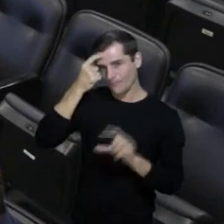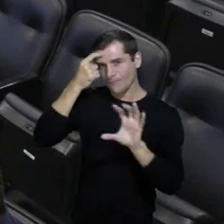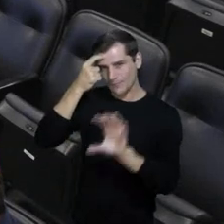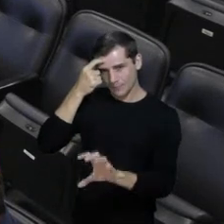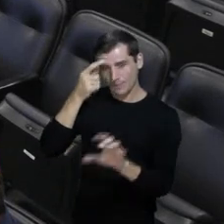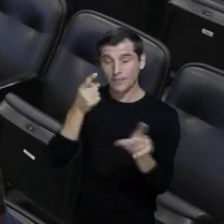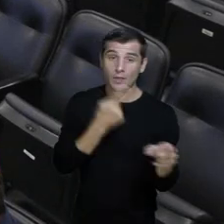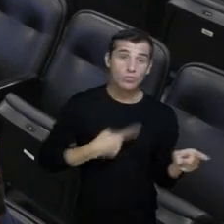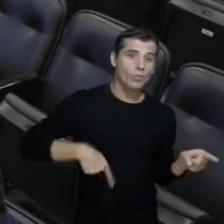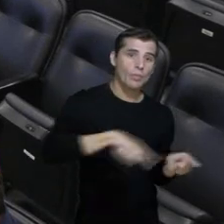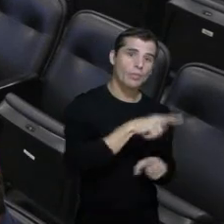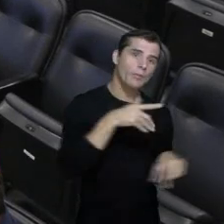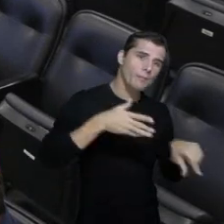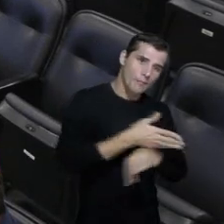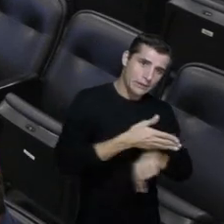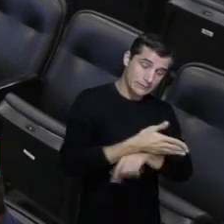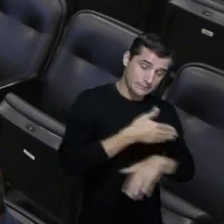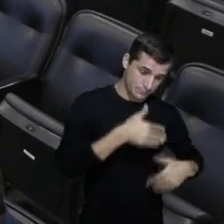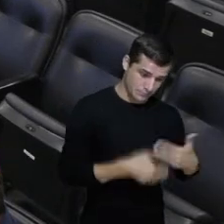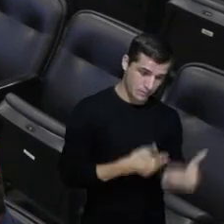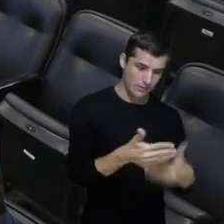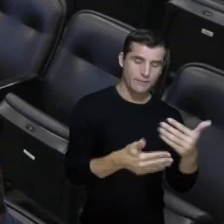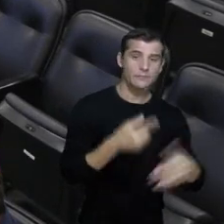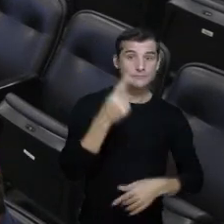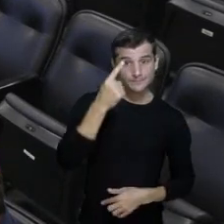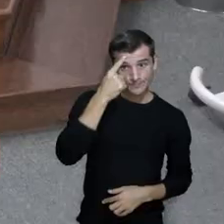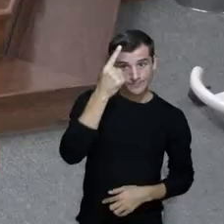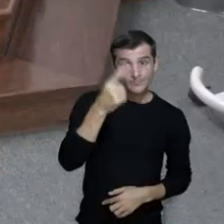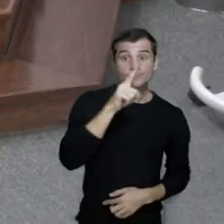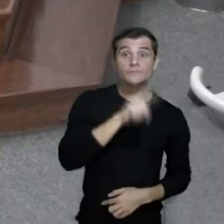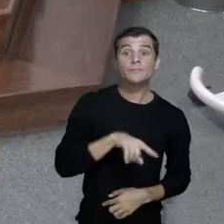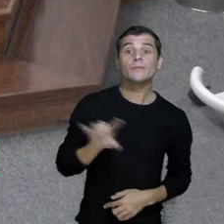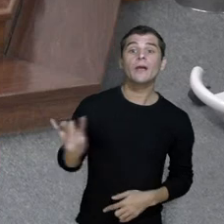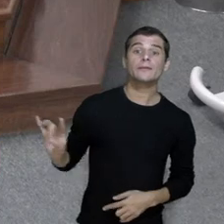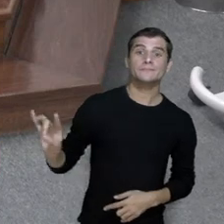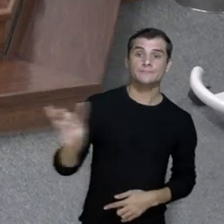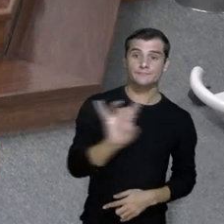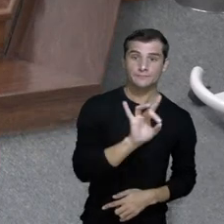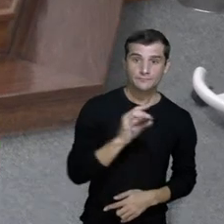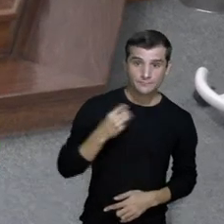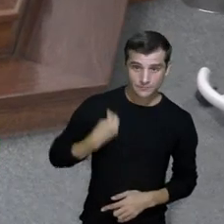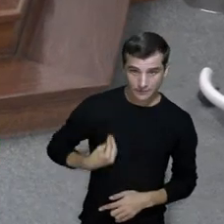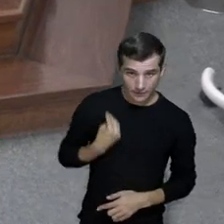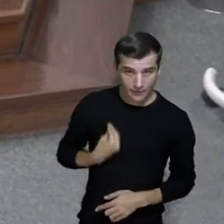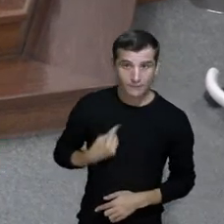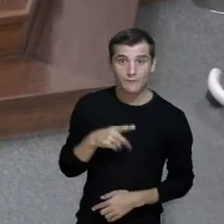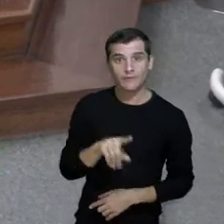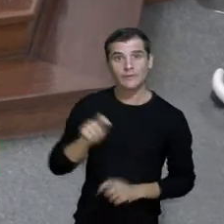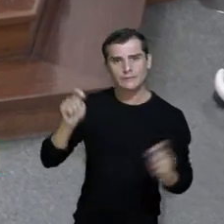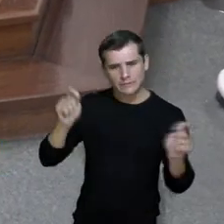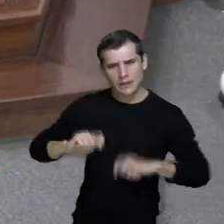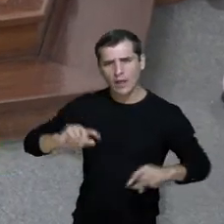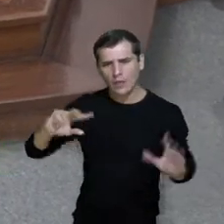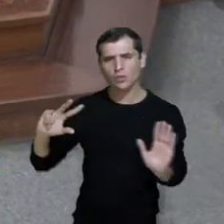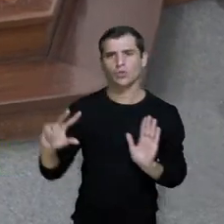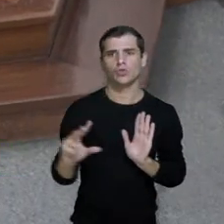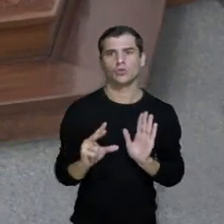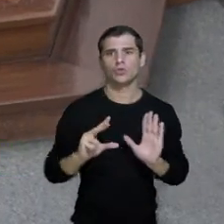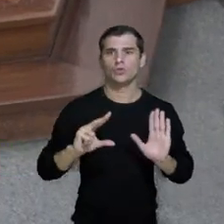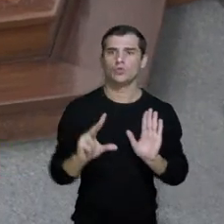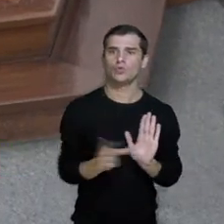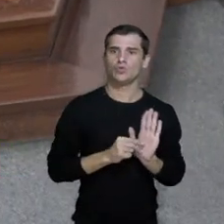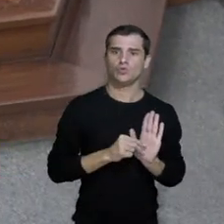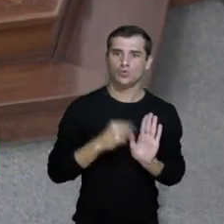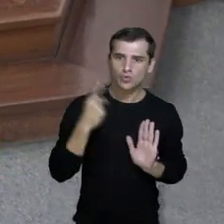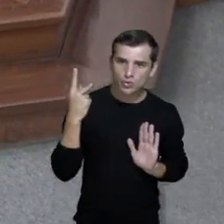envolvido nesse processo né A ideia é que cada um de vocês como o Dr Afonso falou se veja como dono desse projeto a